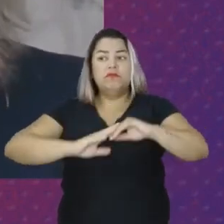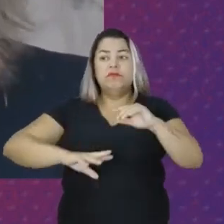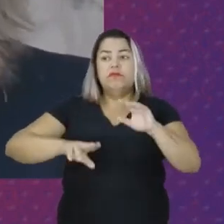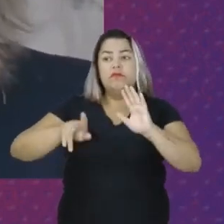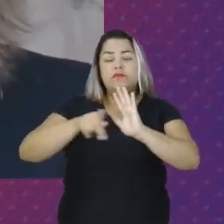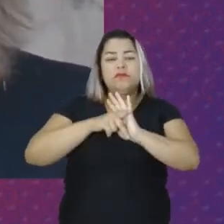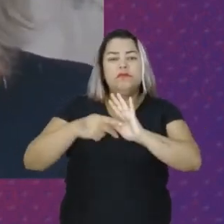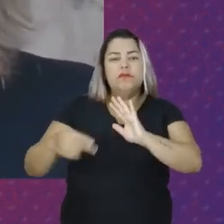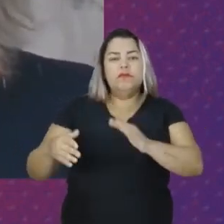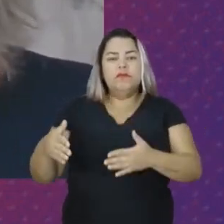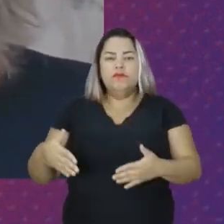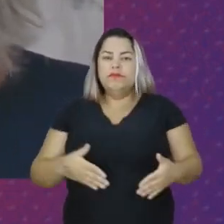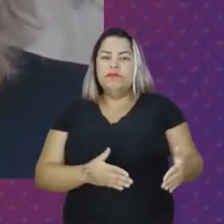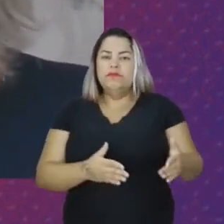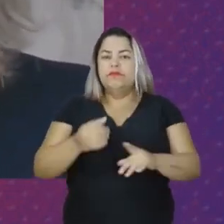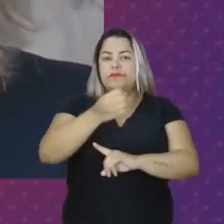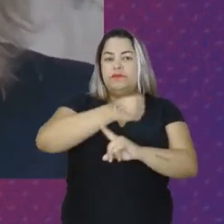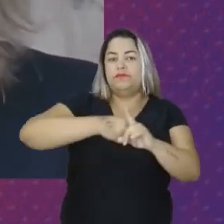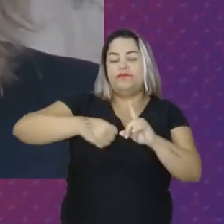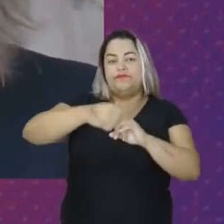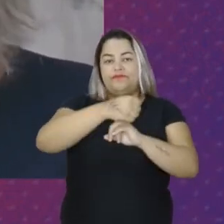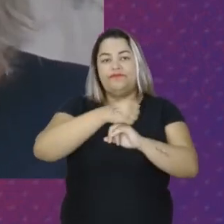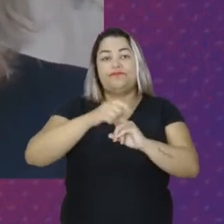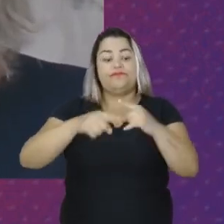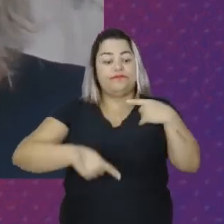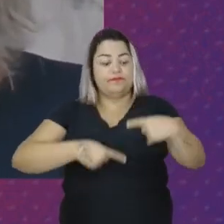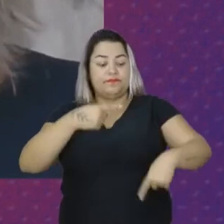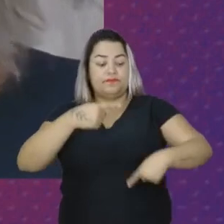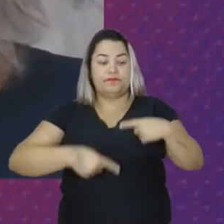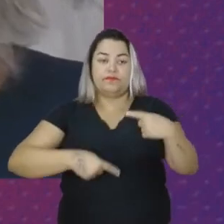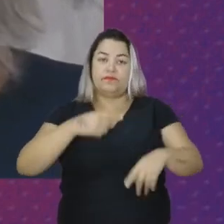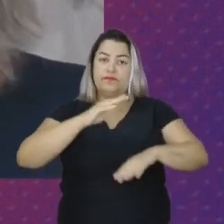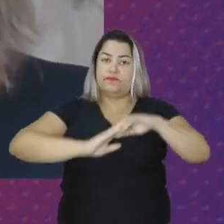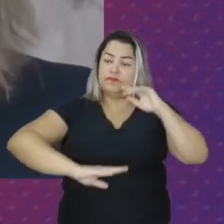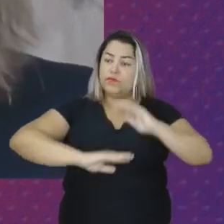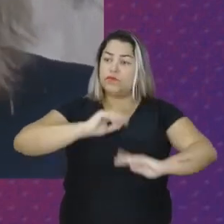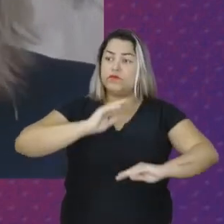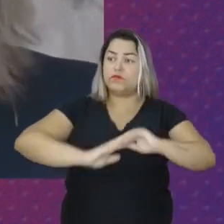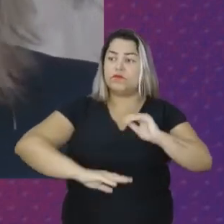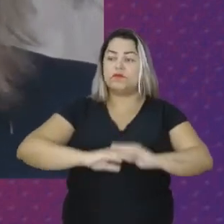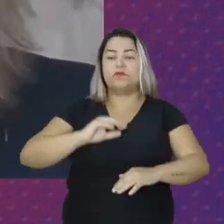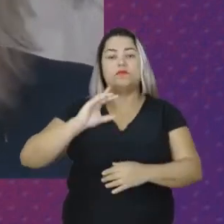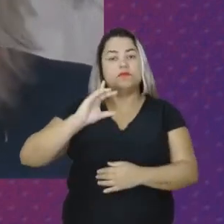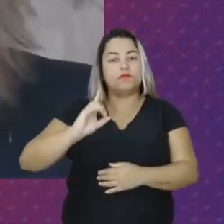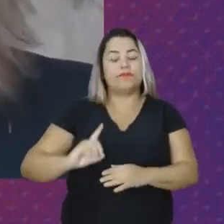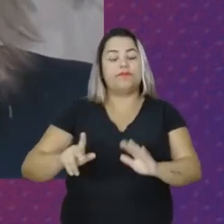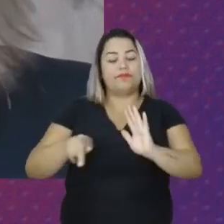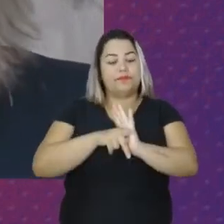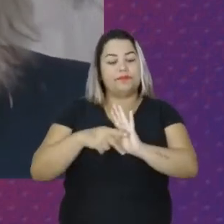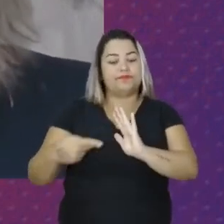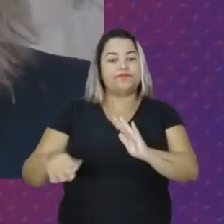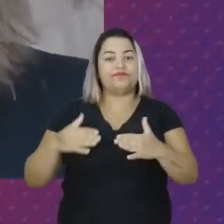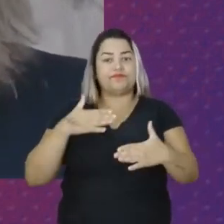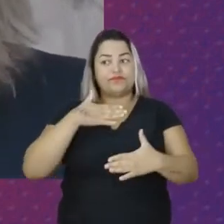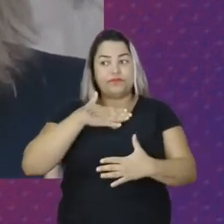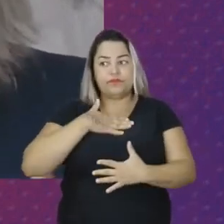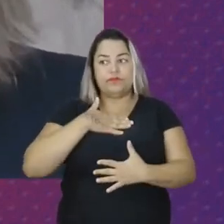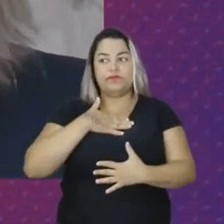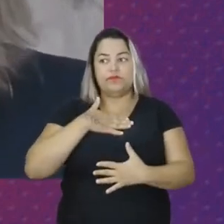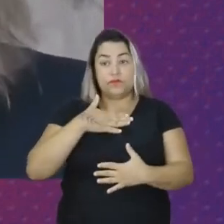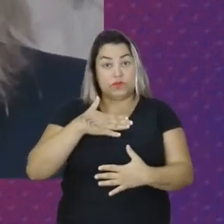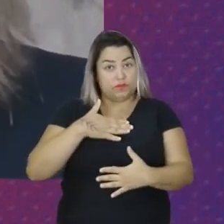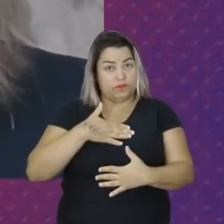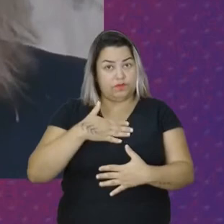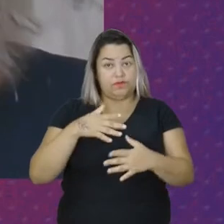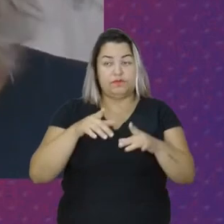própria trajetória social, política, profissional, direito sobre o próprio corpo. Então,